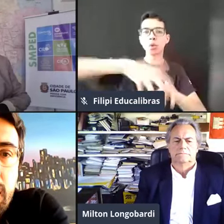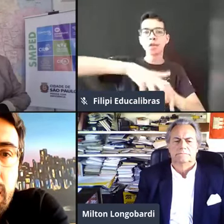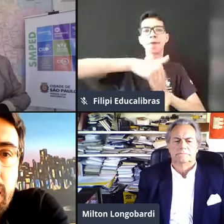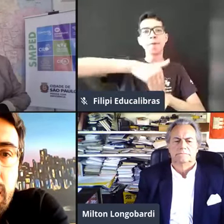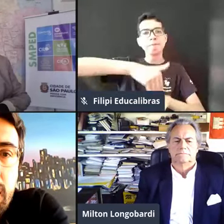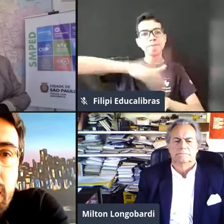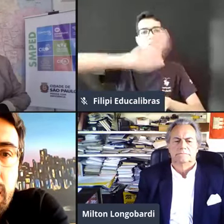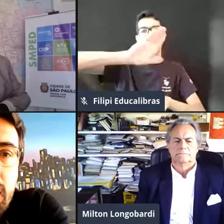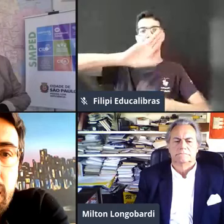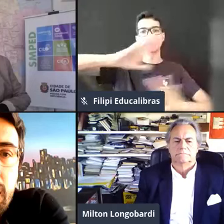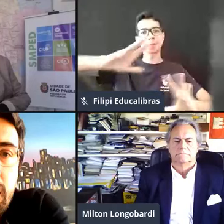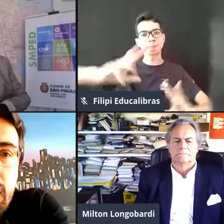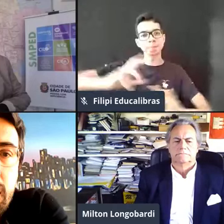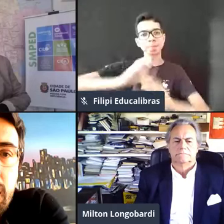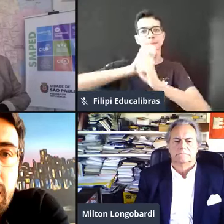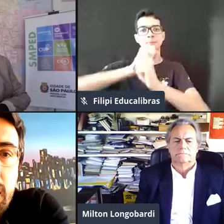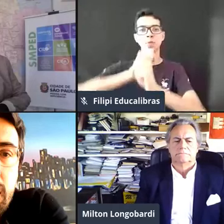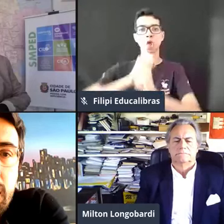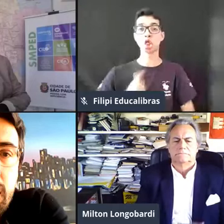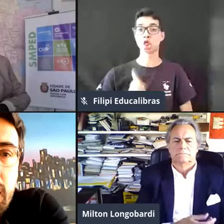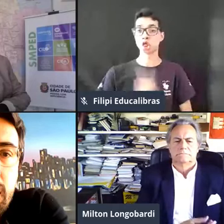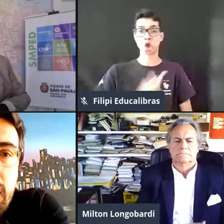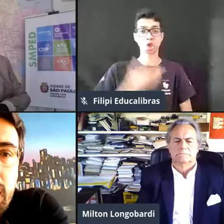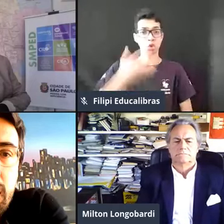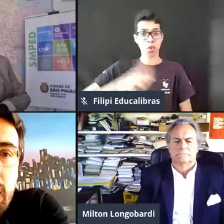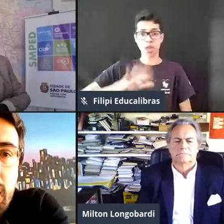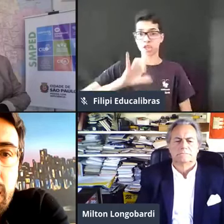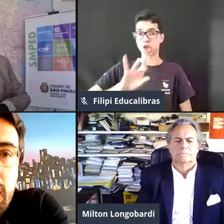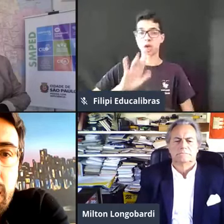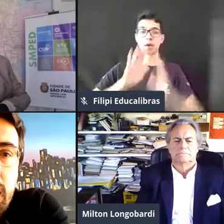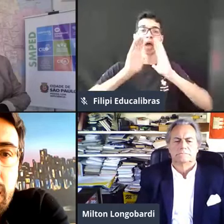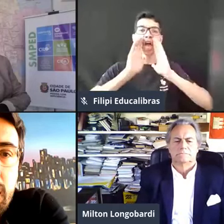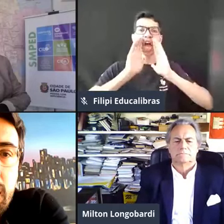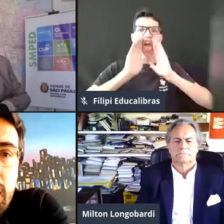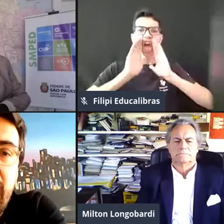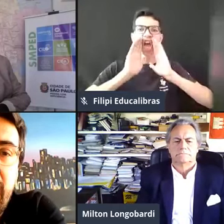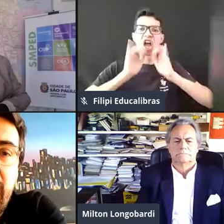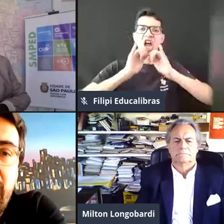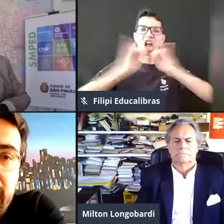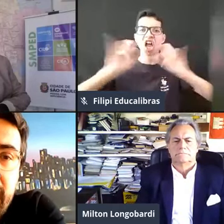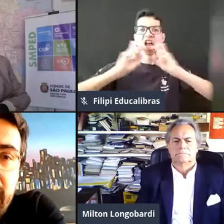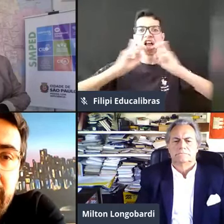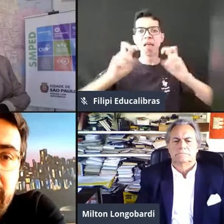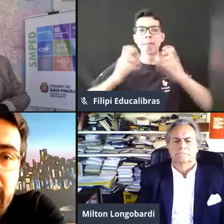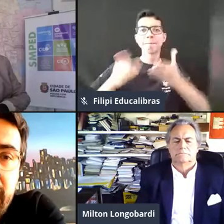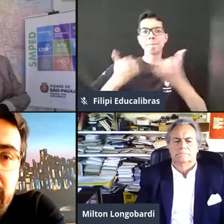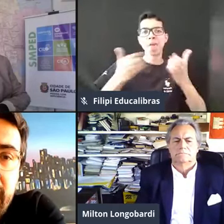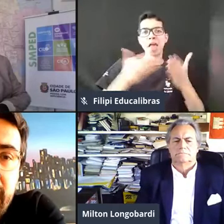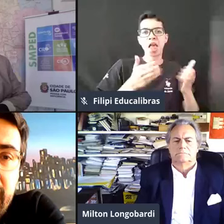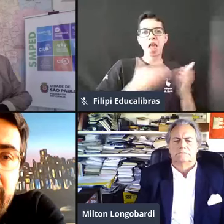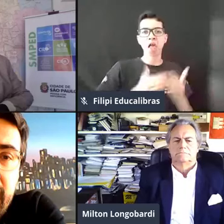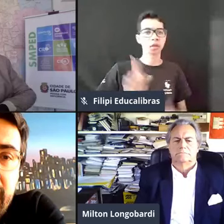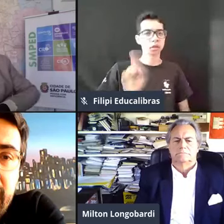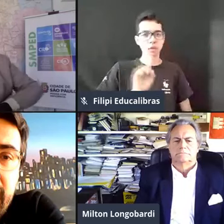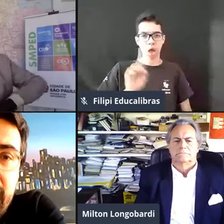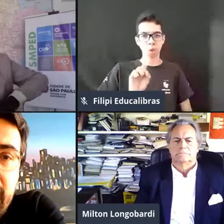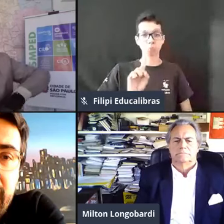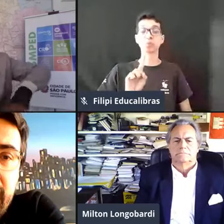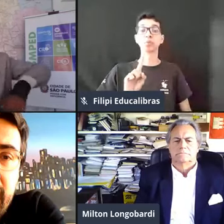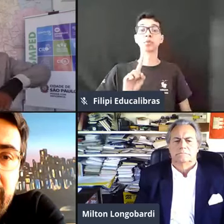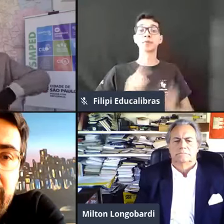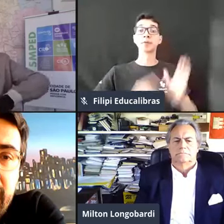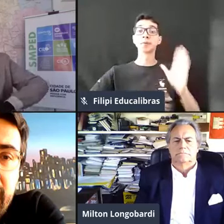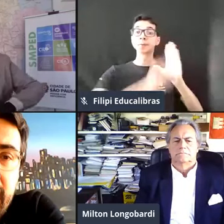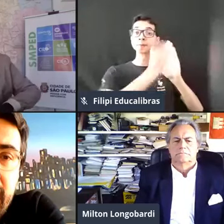não quer só pedir, a gente quer pôr soluções mais claras e caminhos existem, né? A